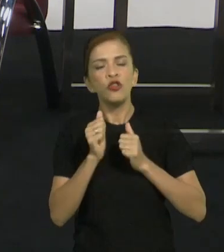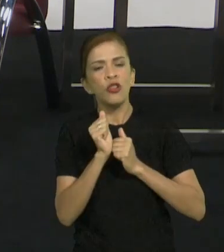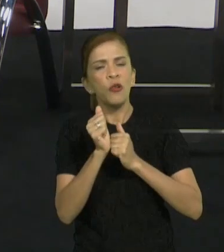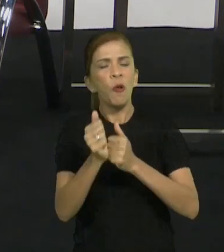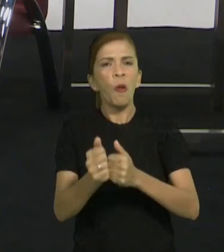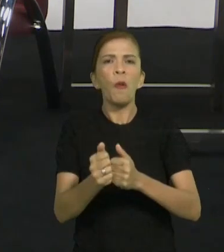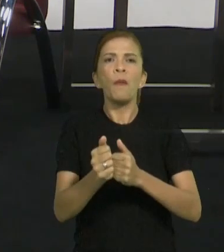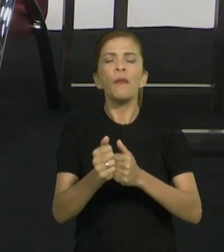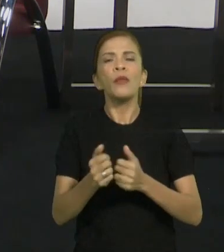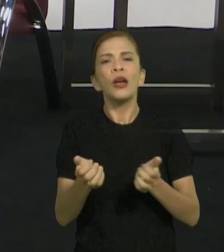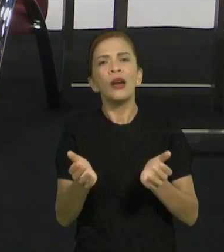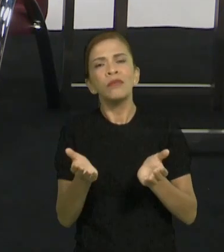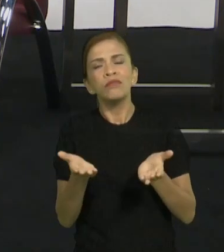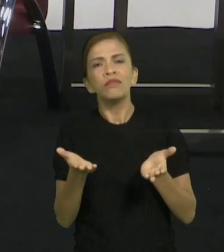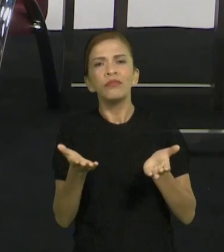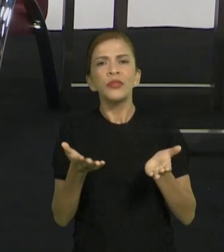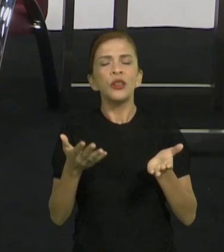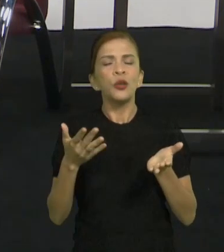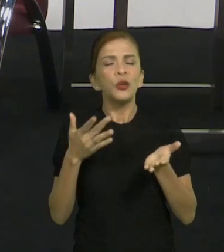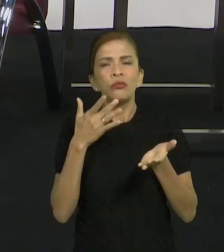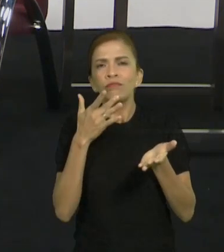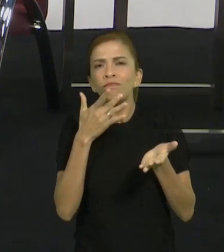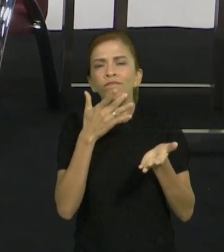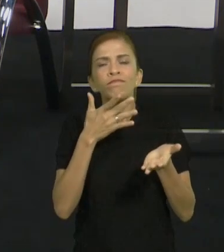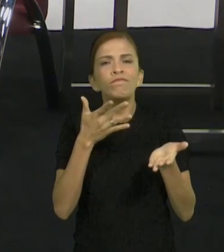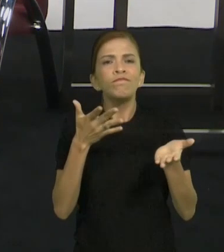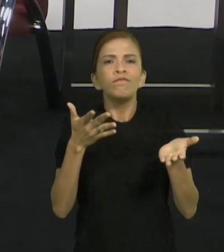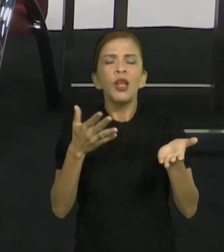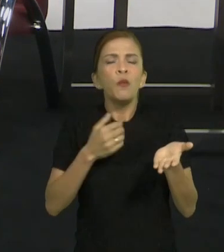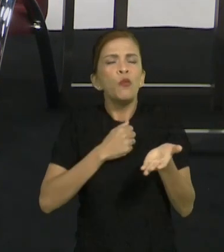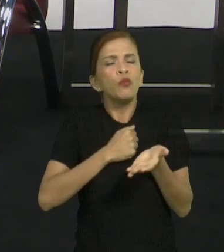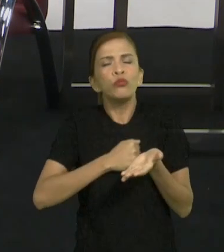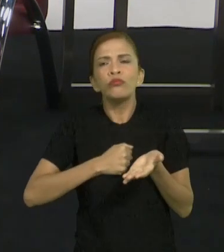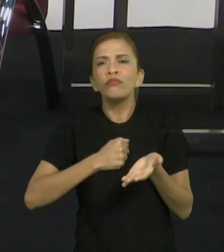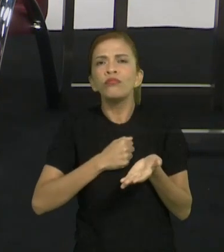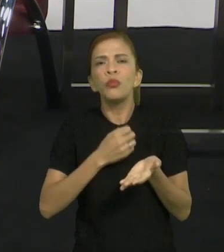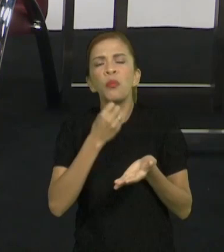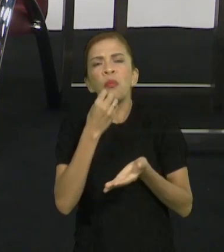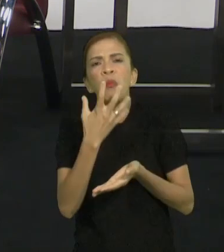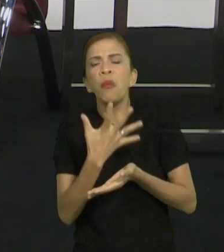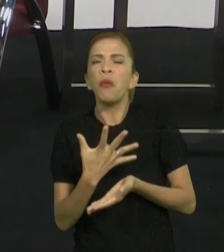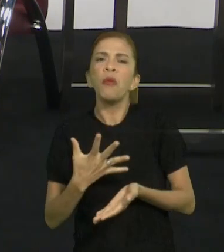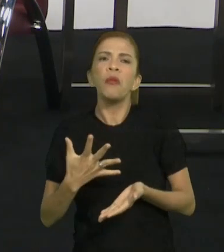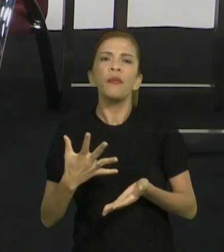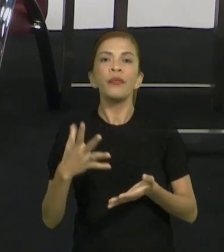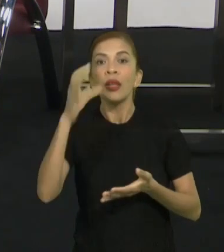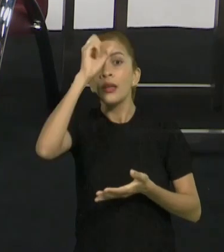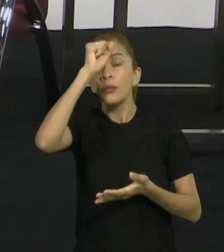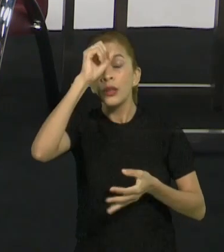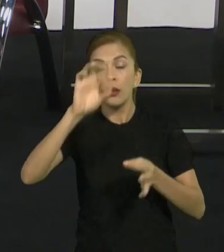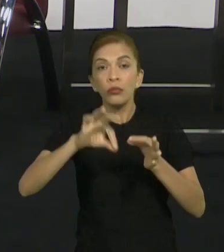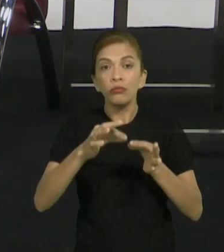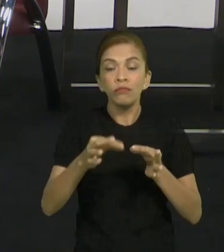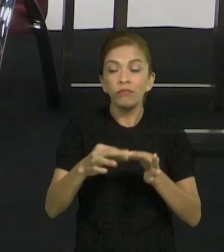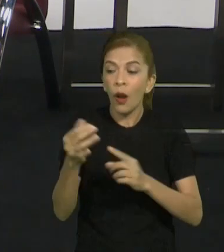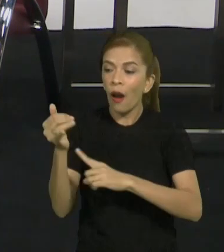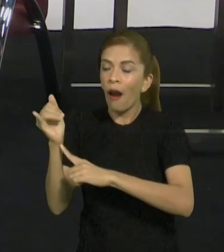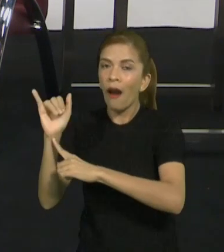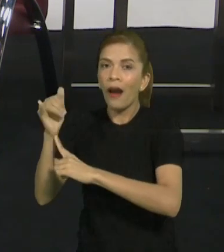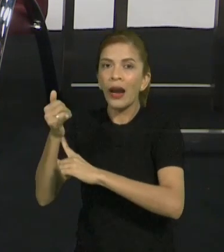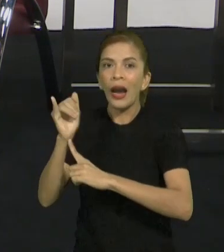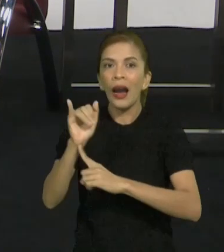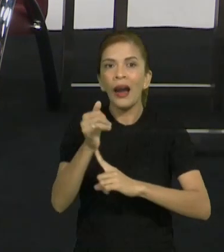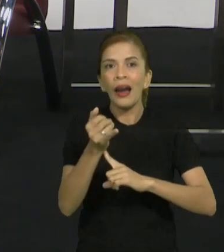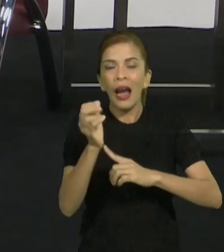é de um grupo, e com toda é essa delícia de aprender a bordar, de aprender sobre o Bumba Meu Boi, de aprender a